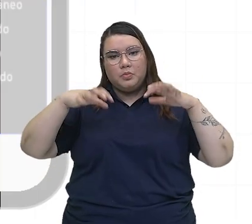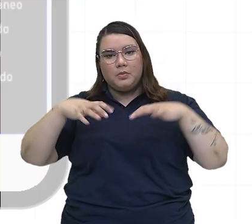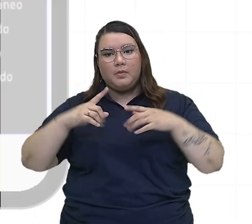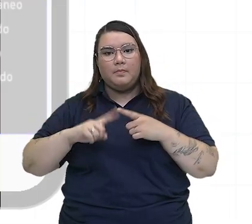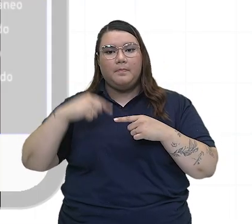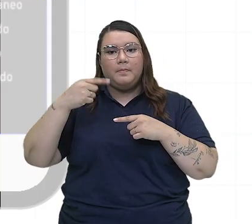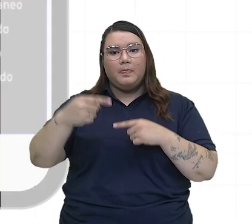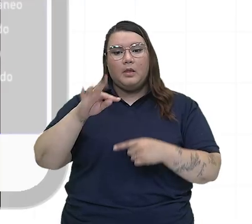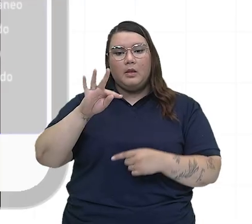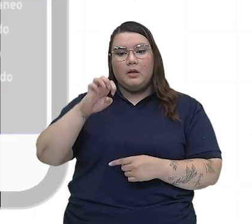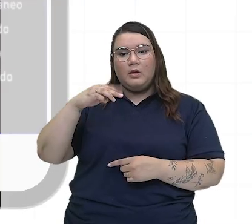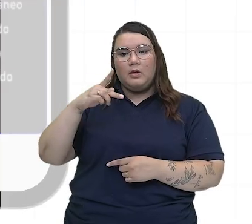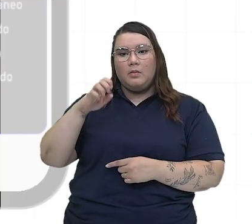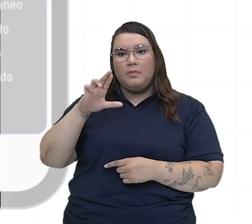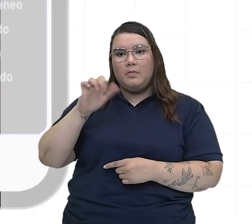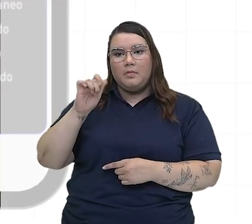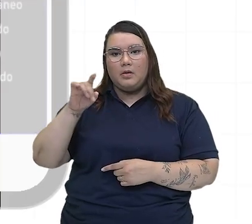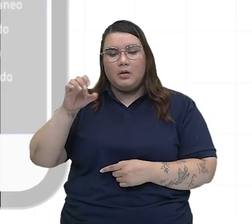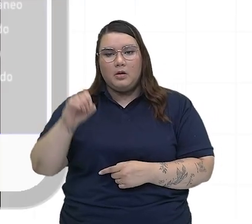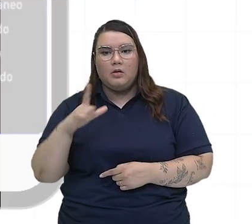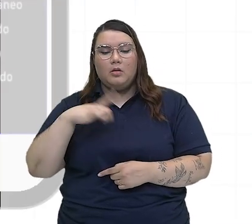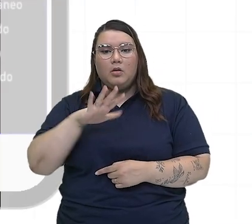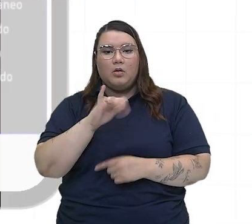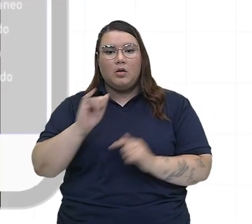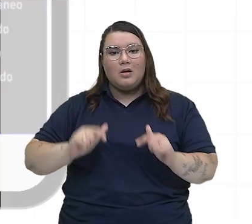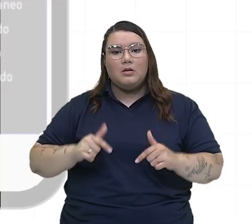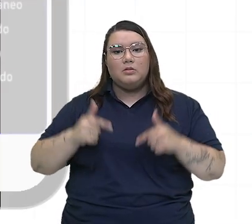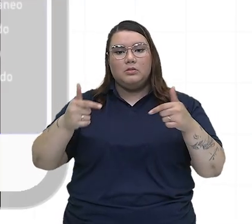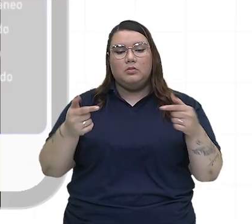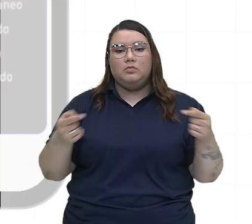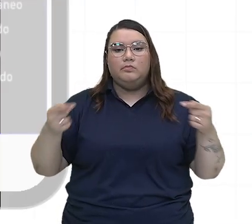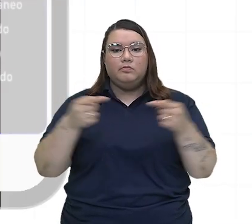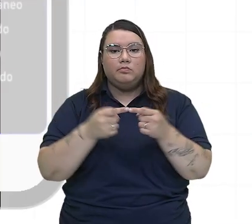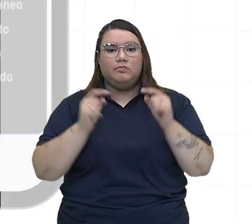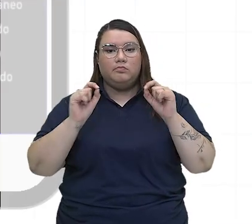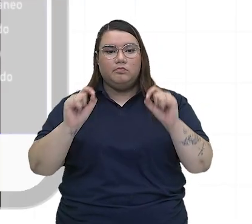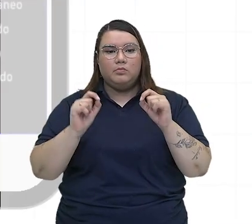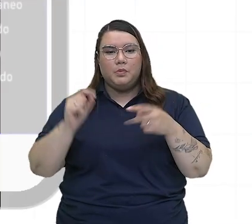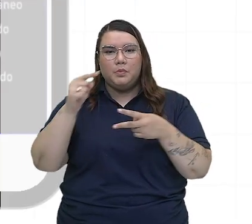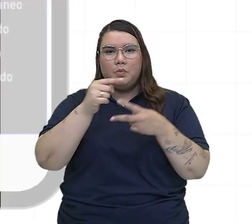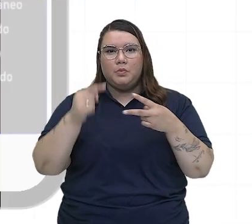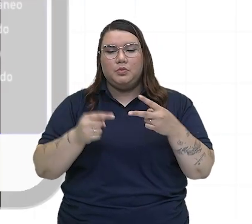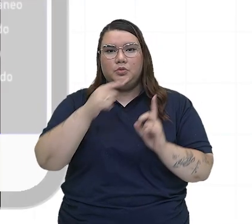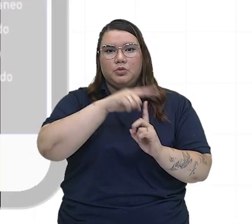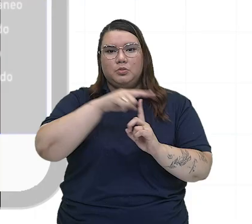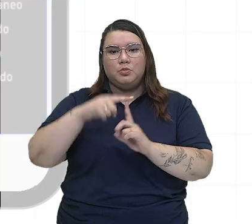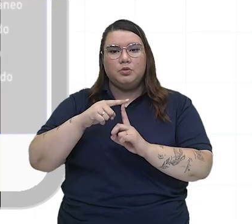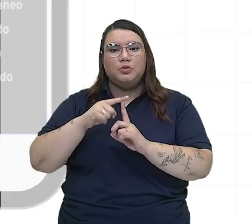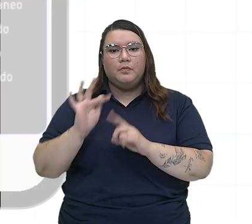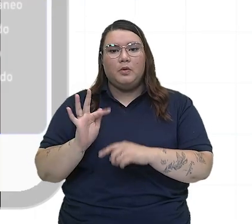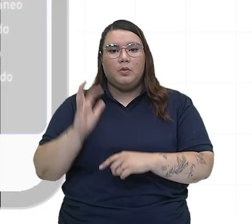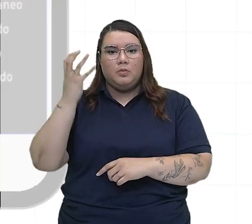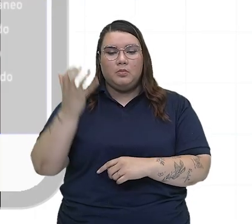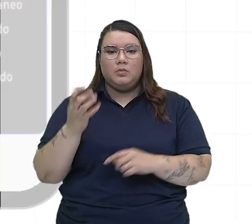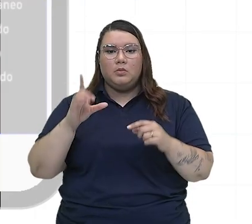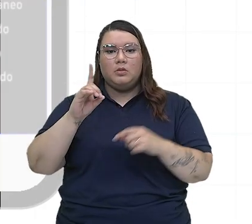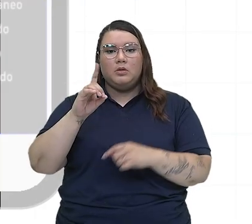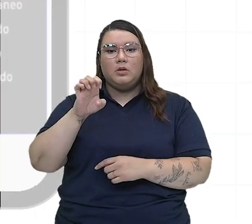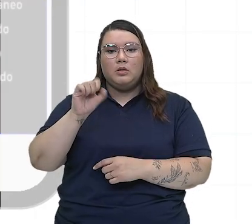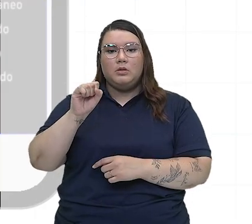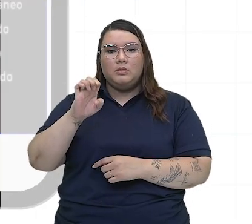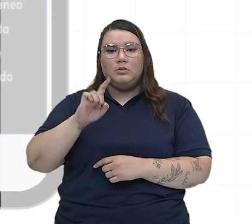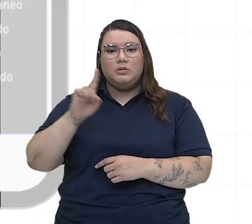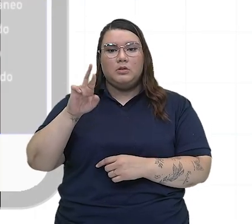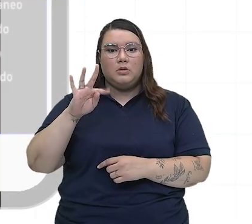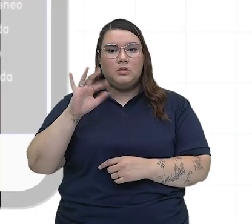modestas. O clima temperado, ele vai sofrer a ação da continentalidade e da maritimidade. O clima